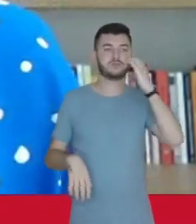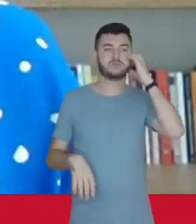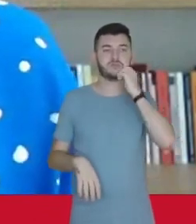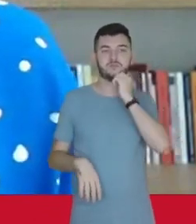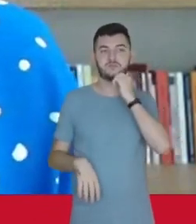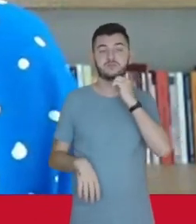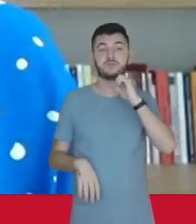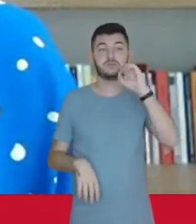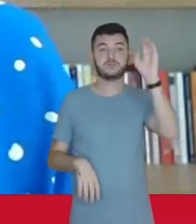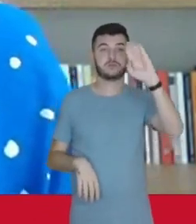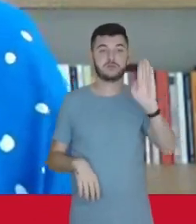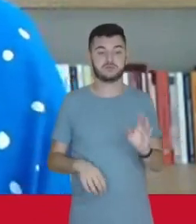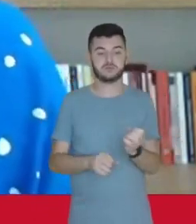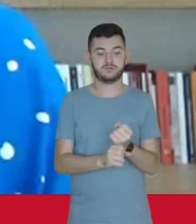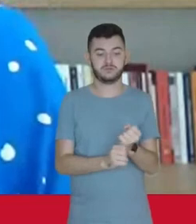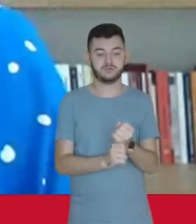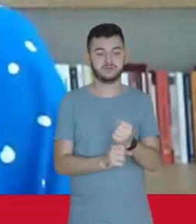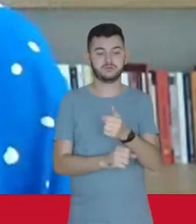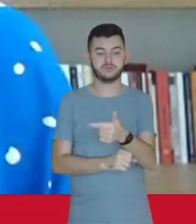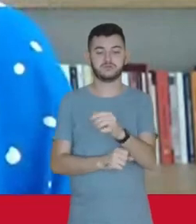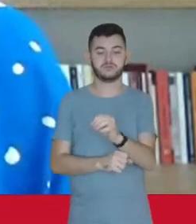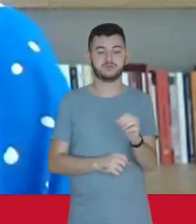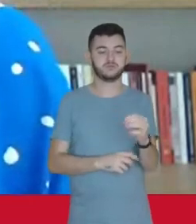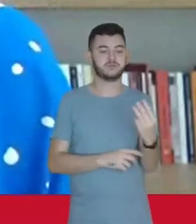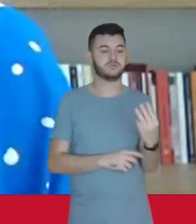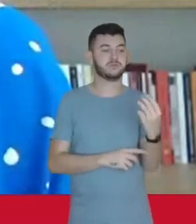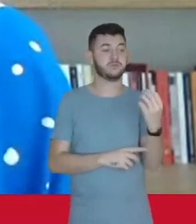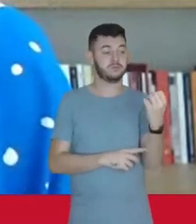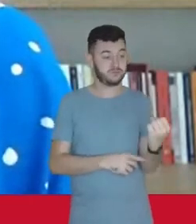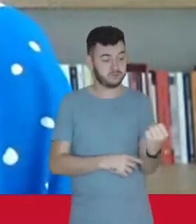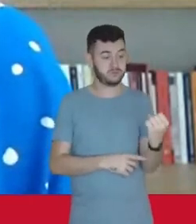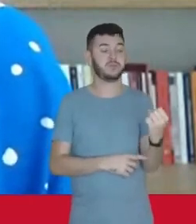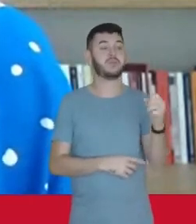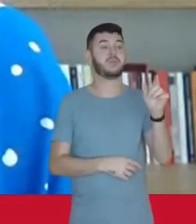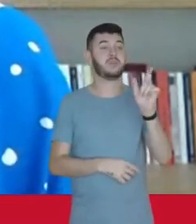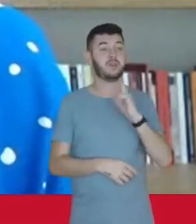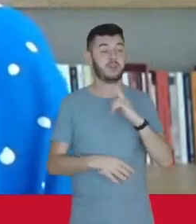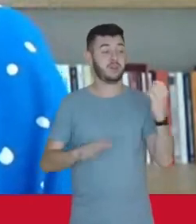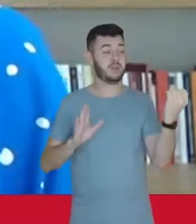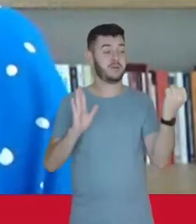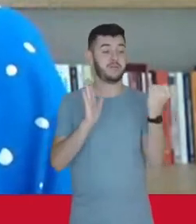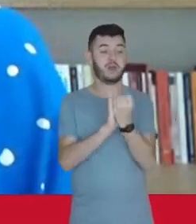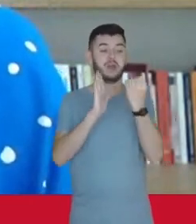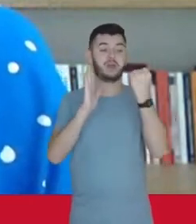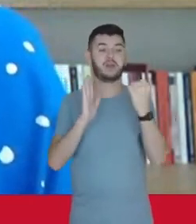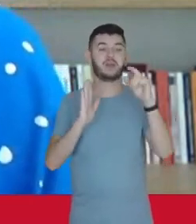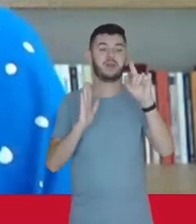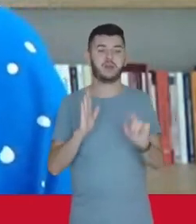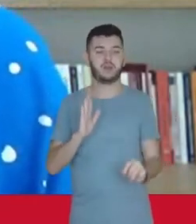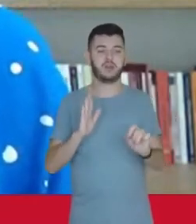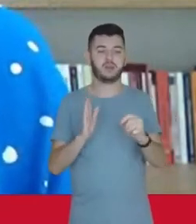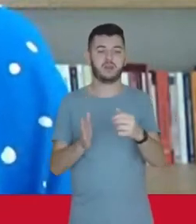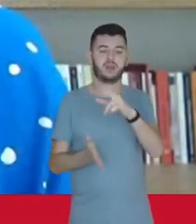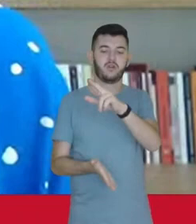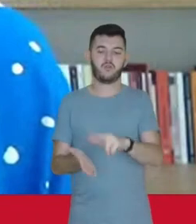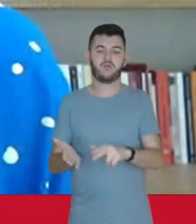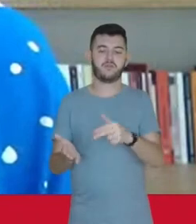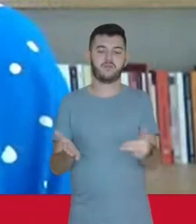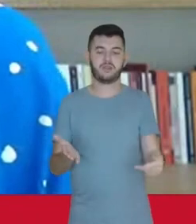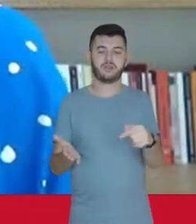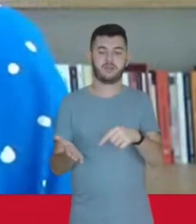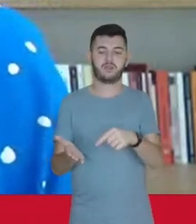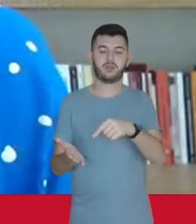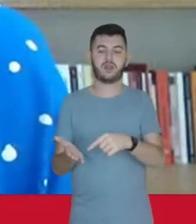de 2008, nos marcos da Convenção Internacional sobre os Direitos das Pessoas com Deficiência, ratificada pelo